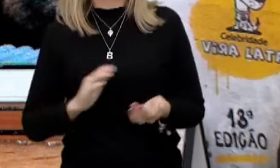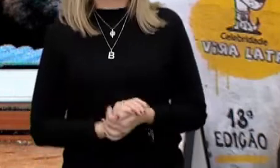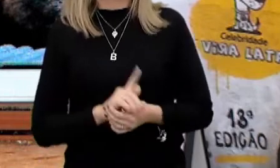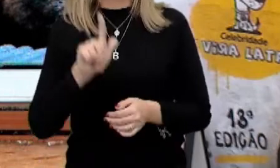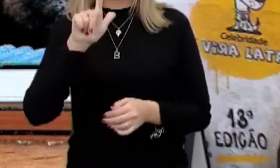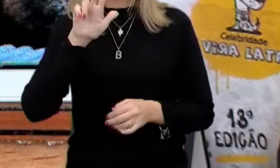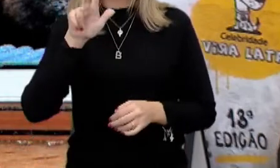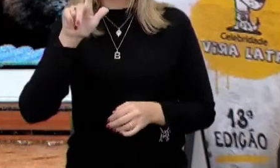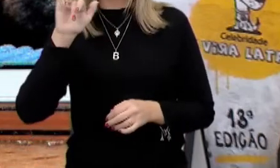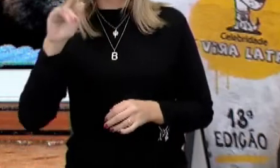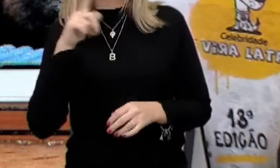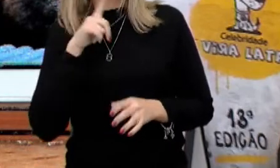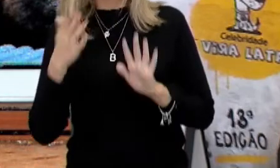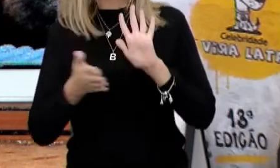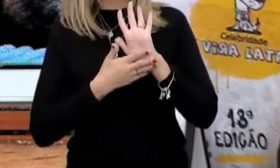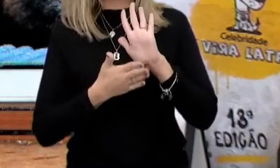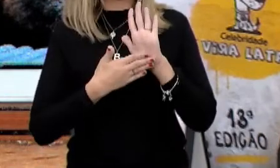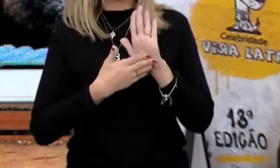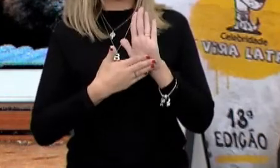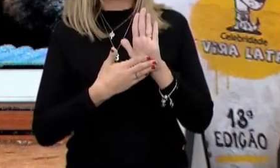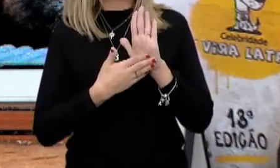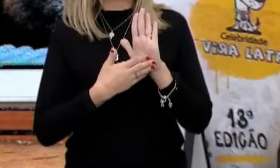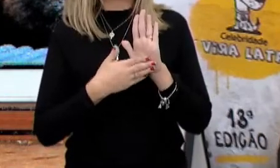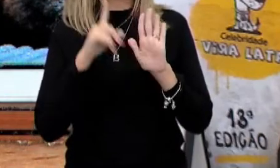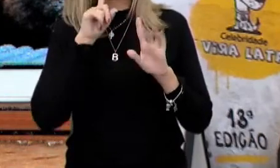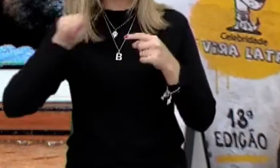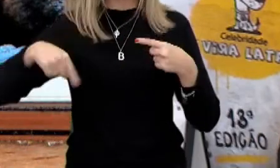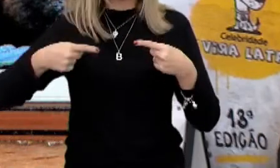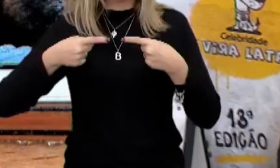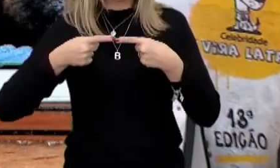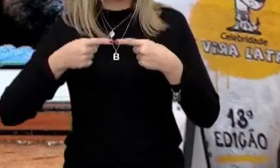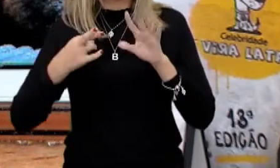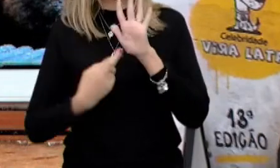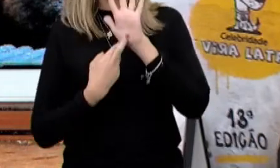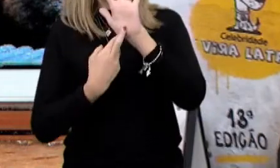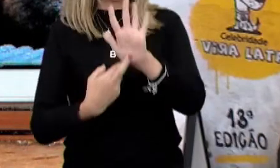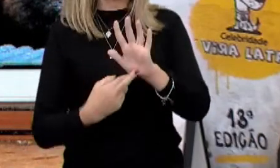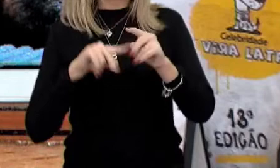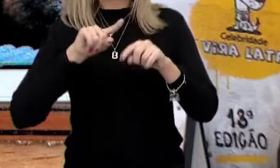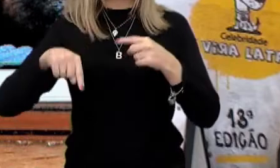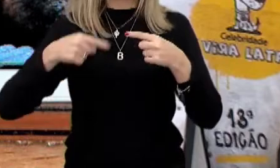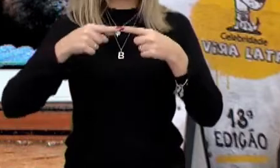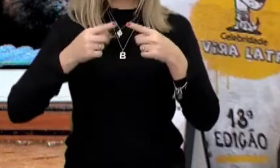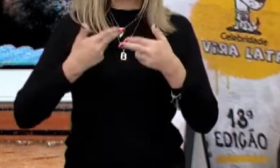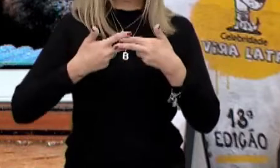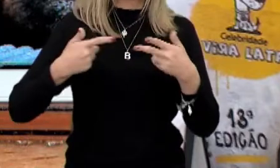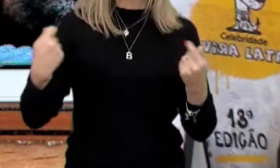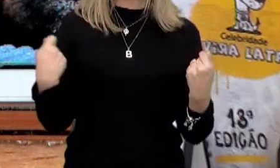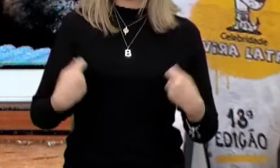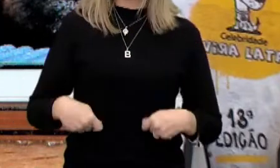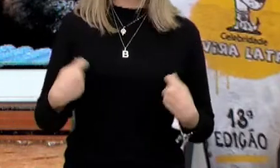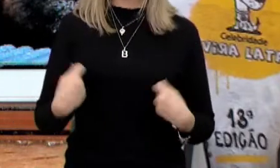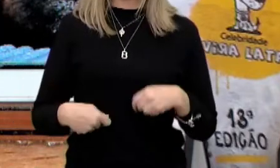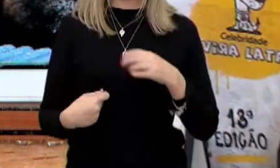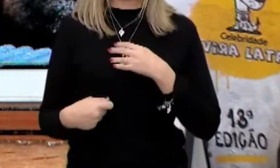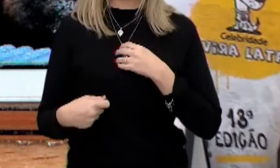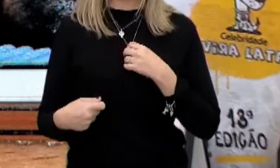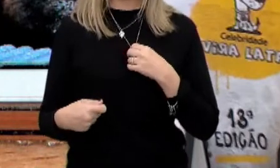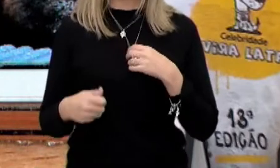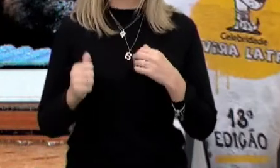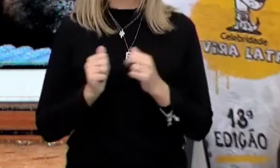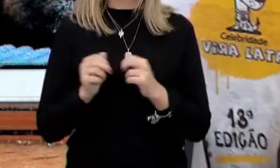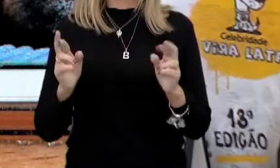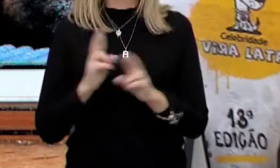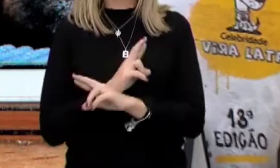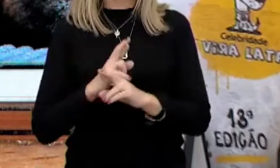ela traz uma proposta ligada a uma representatividade, ligada a uma causa aí, com relação